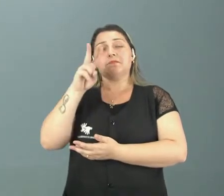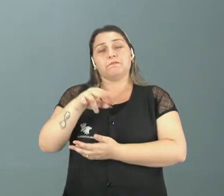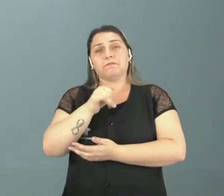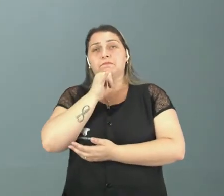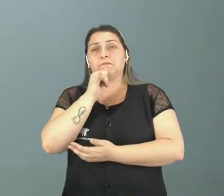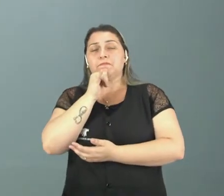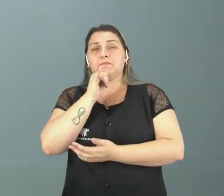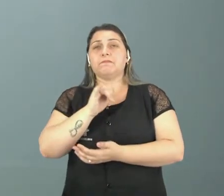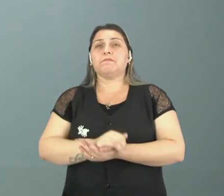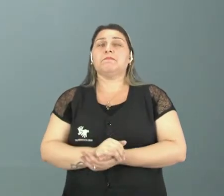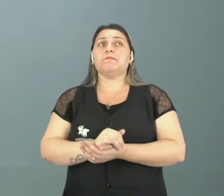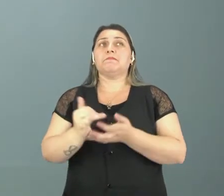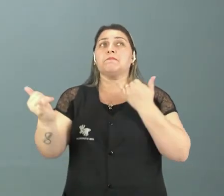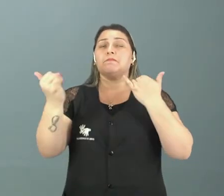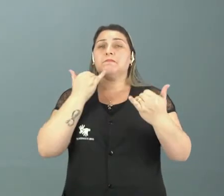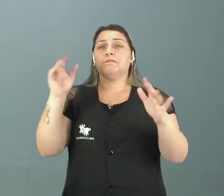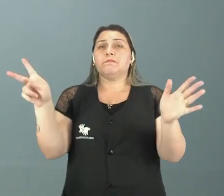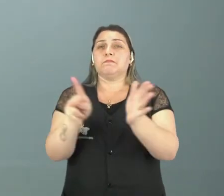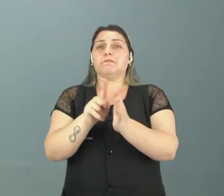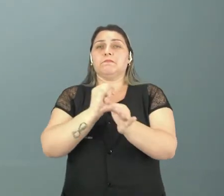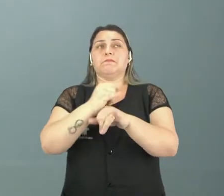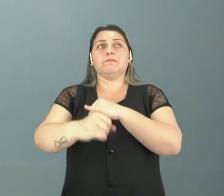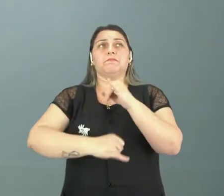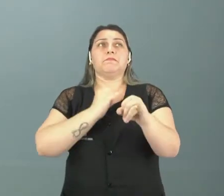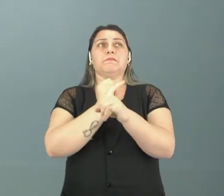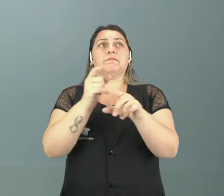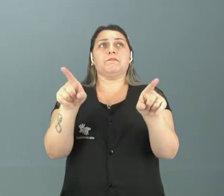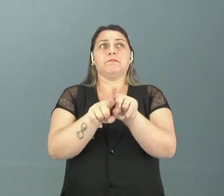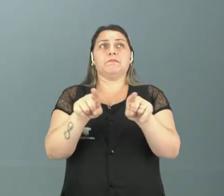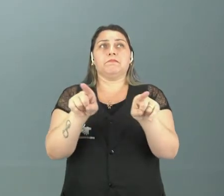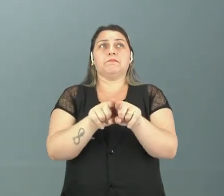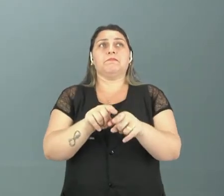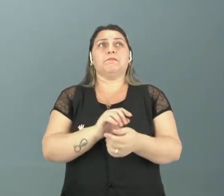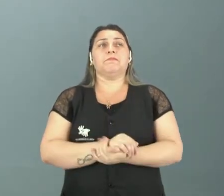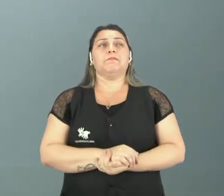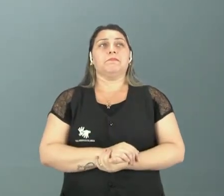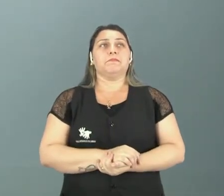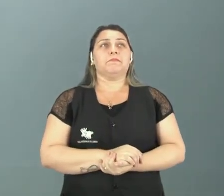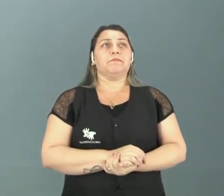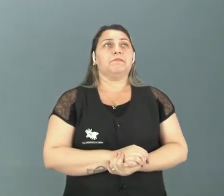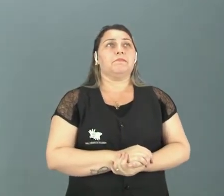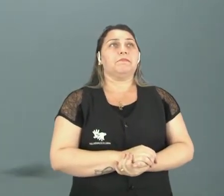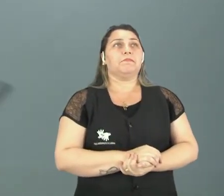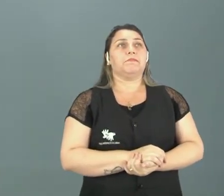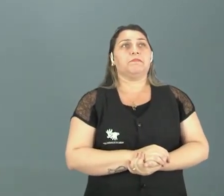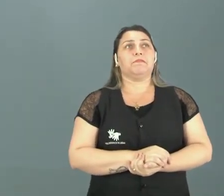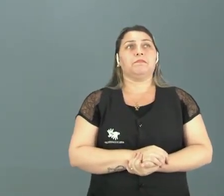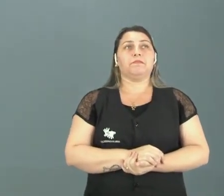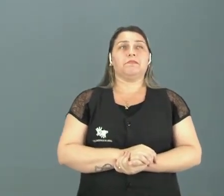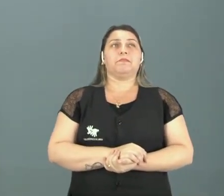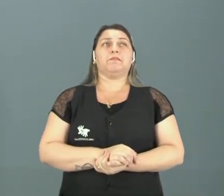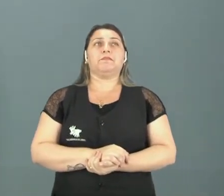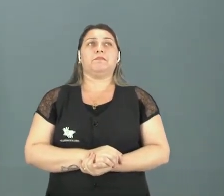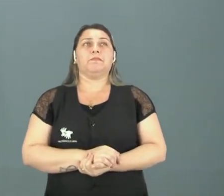aí. Notícia veiculada na internet também, tá bom? Vamos aqui comigo, ó. Olha só.